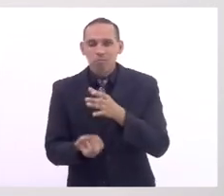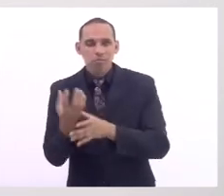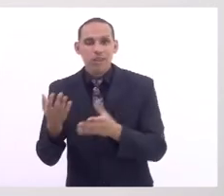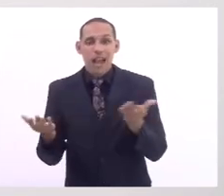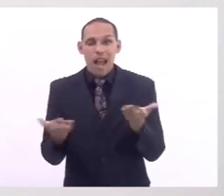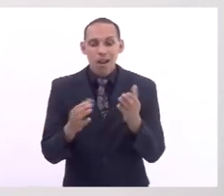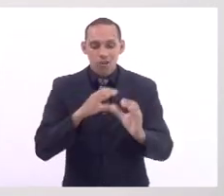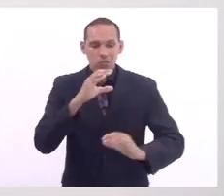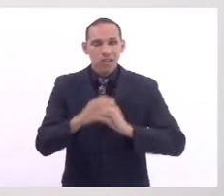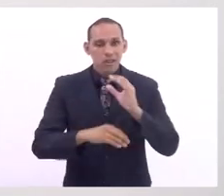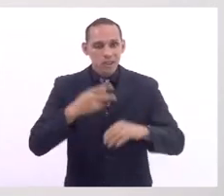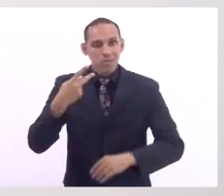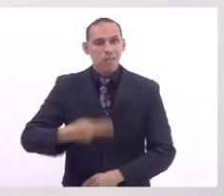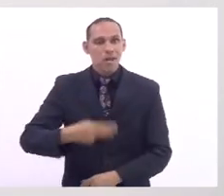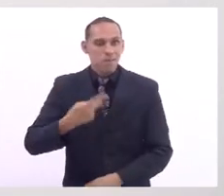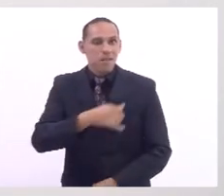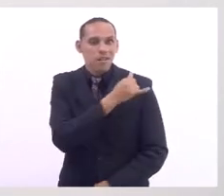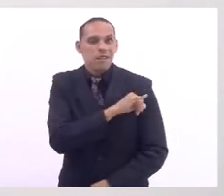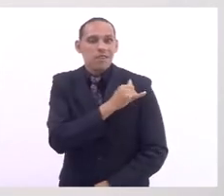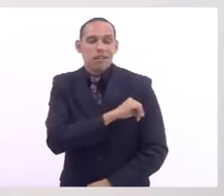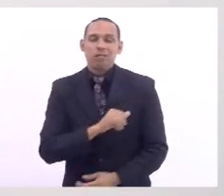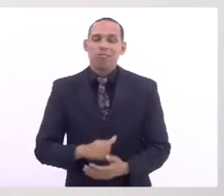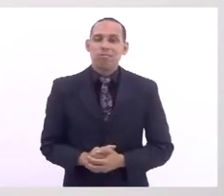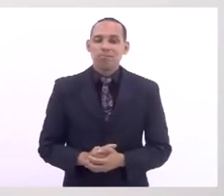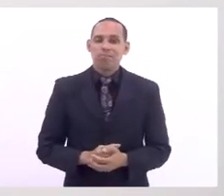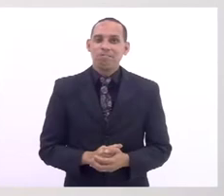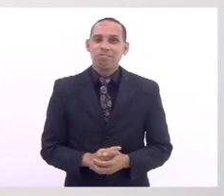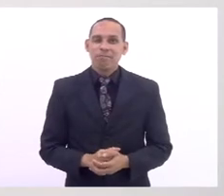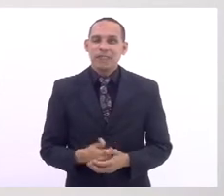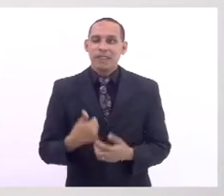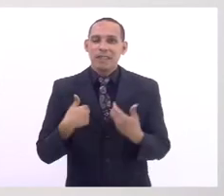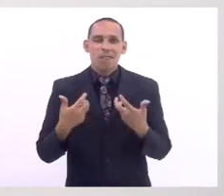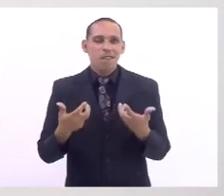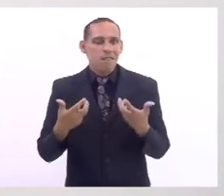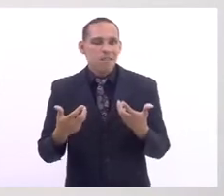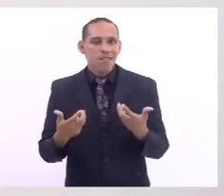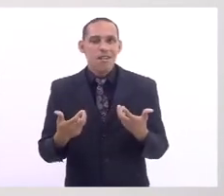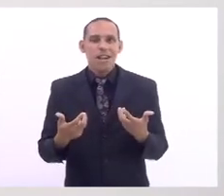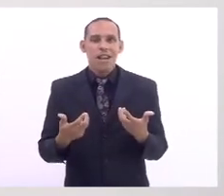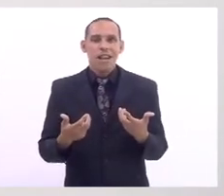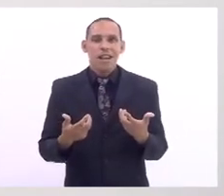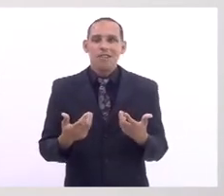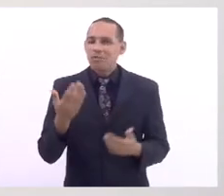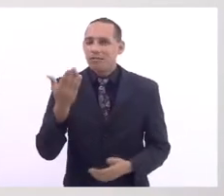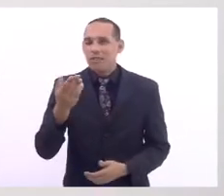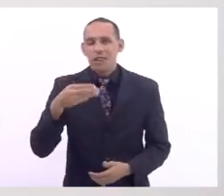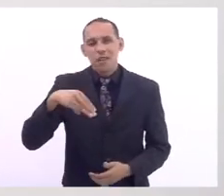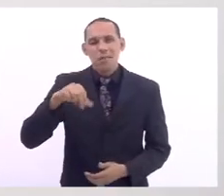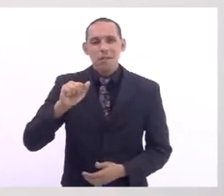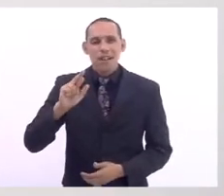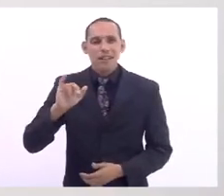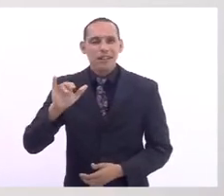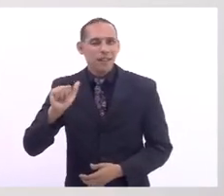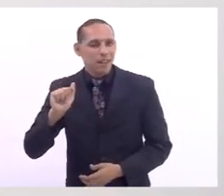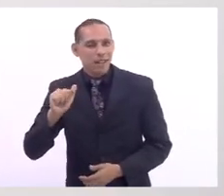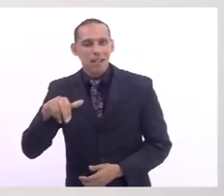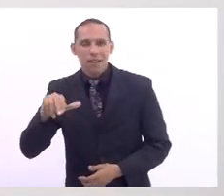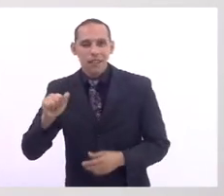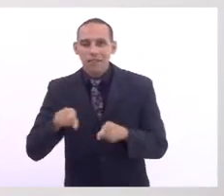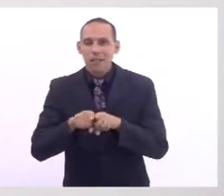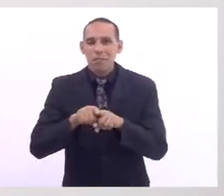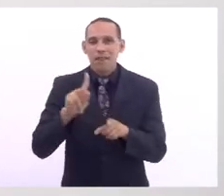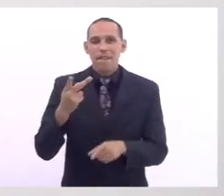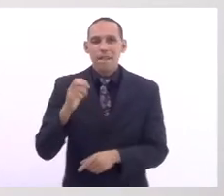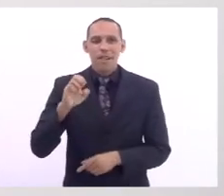de Rio de Janeiro Estado do Rio de Janeiro e eu quero na figura do Henrique que na tua figura Mariana agradecer a